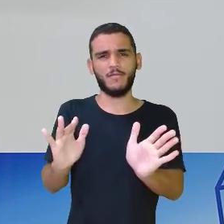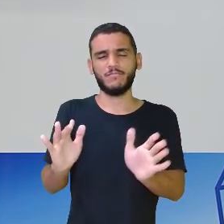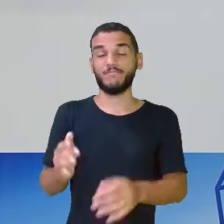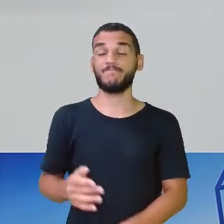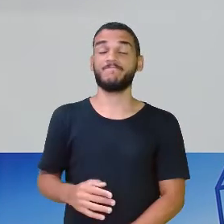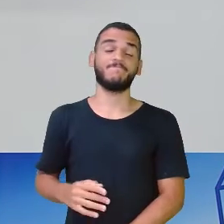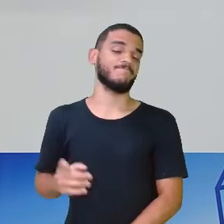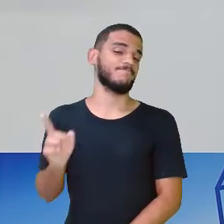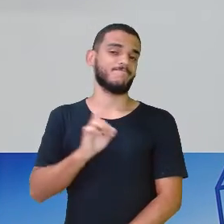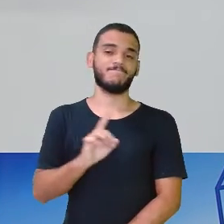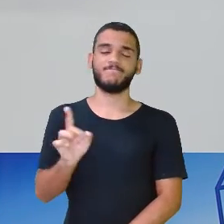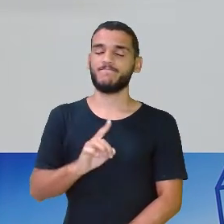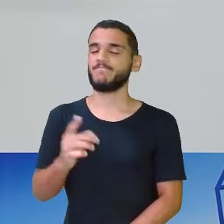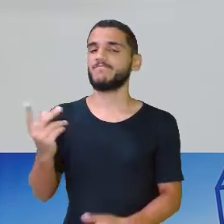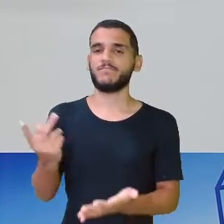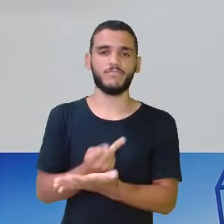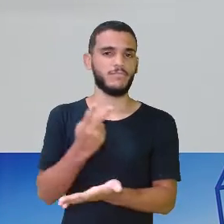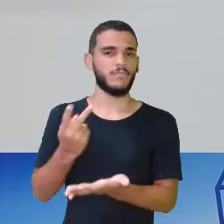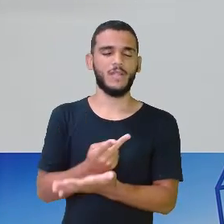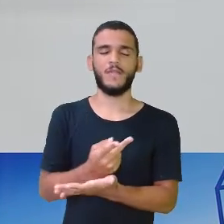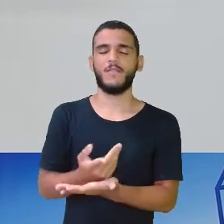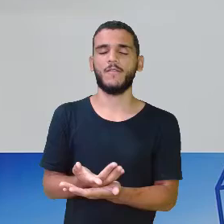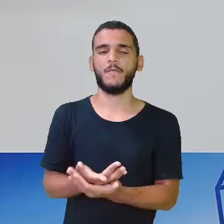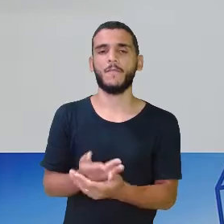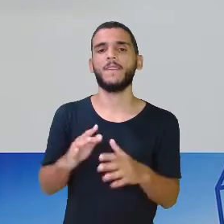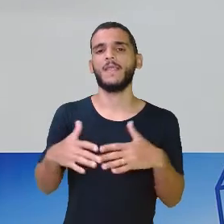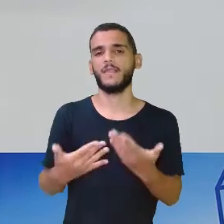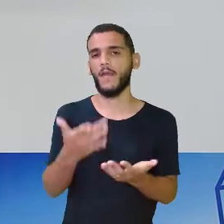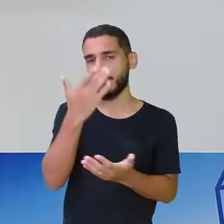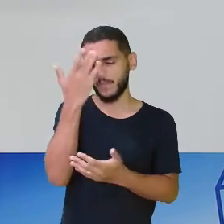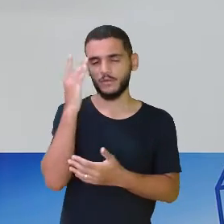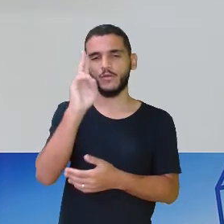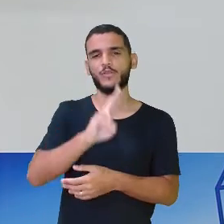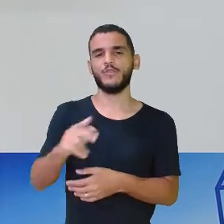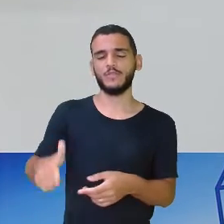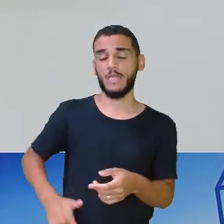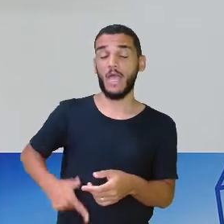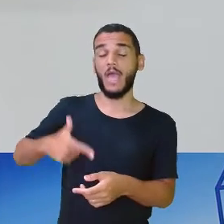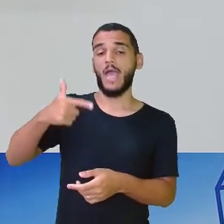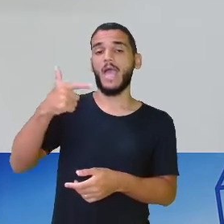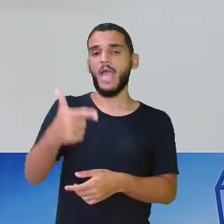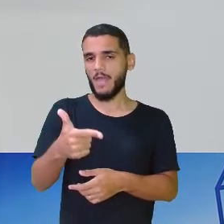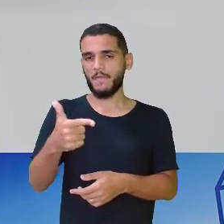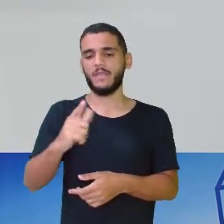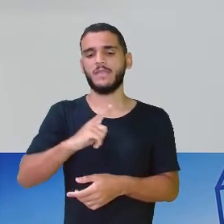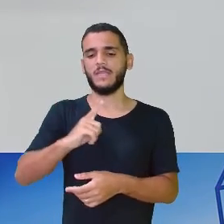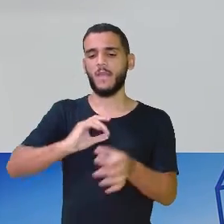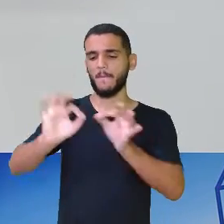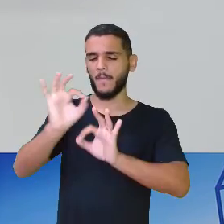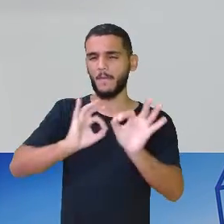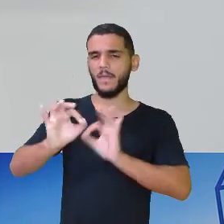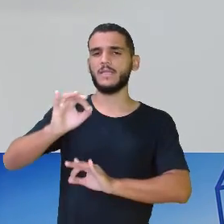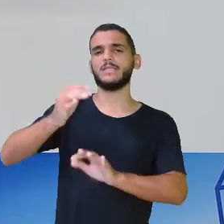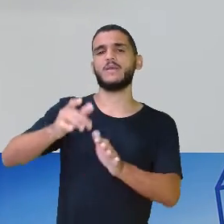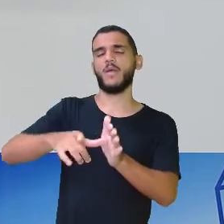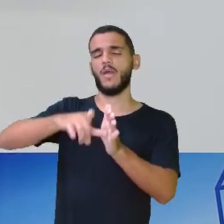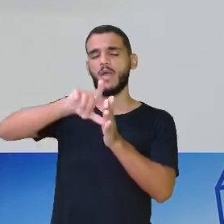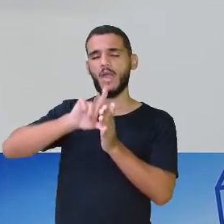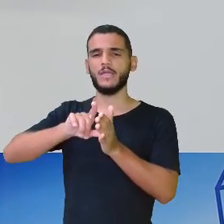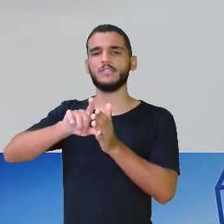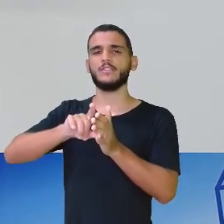resolve. Porque não necessariamente uma pessoa armada ela vai estar mais preparada para combater